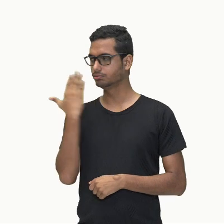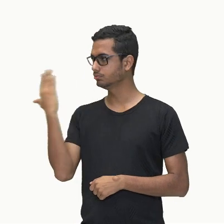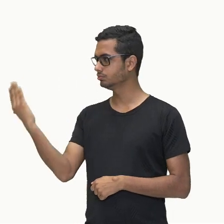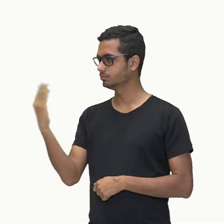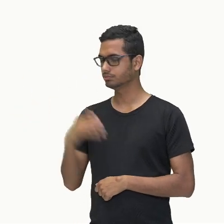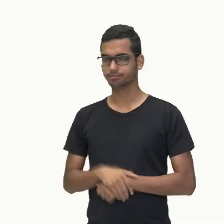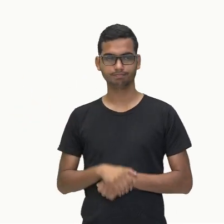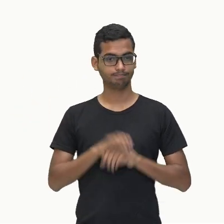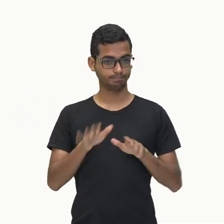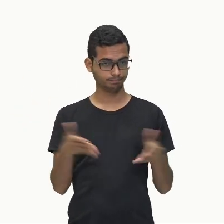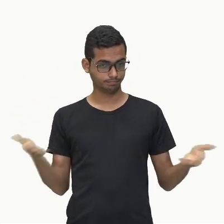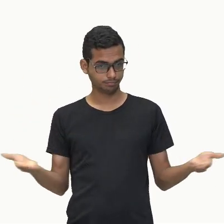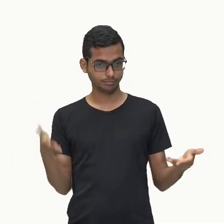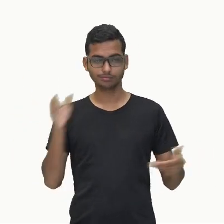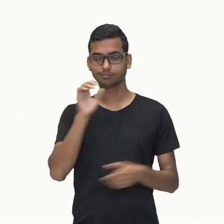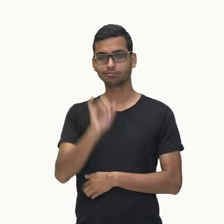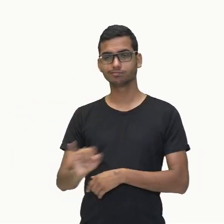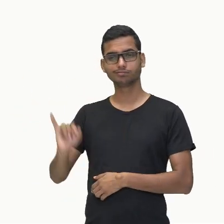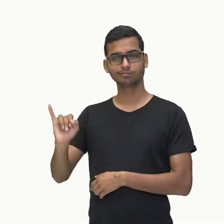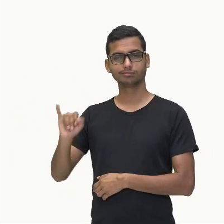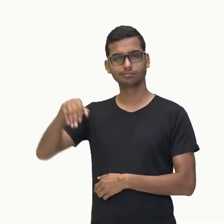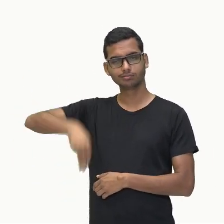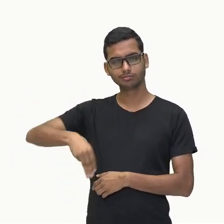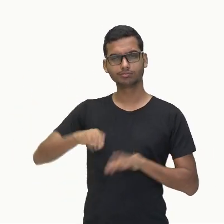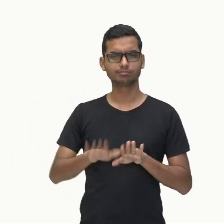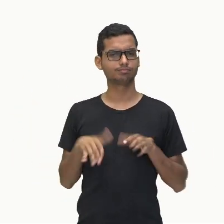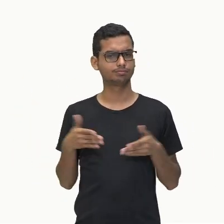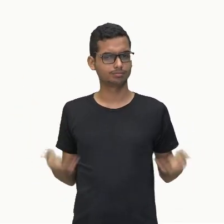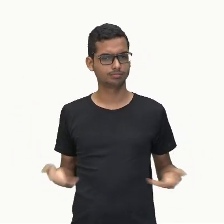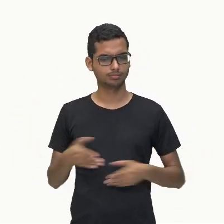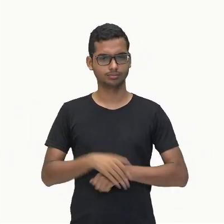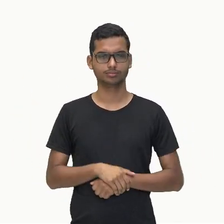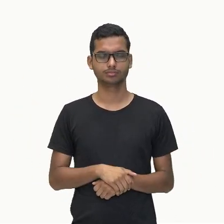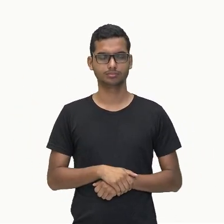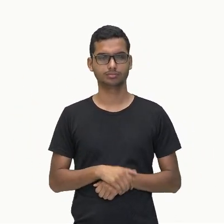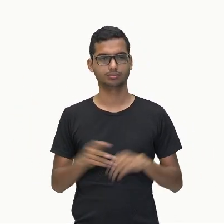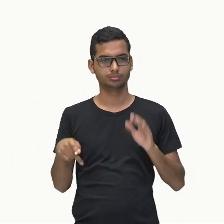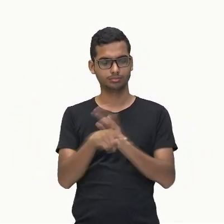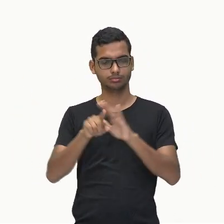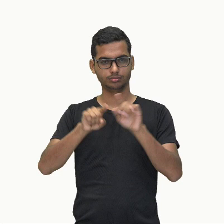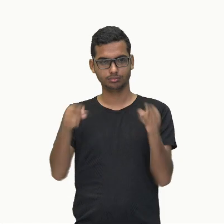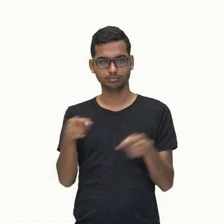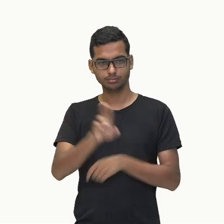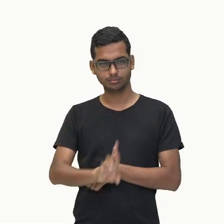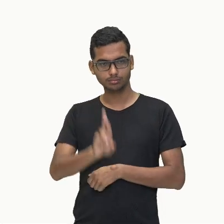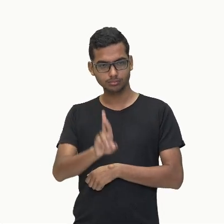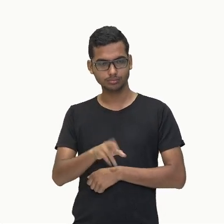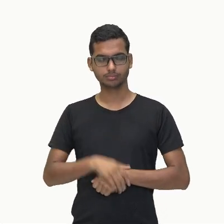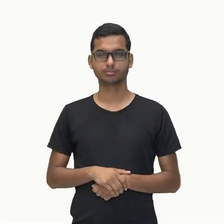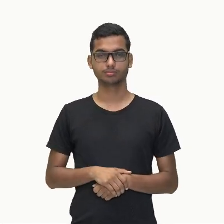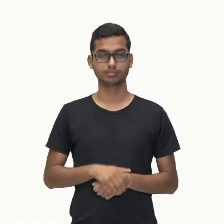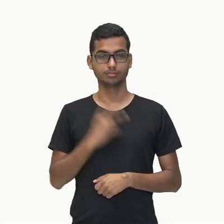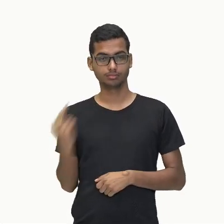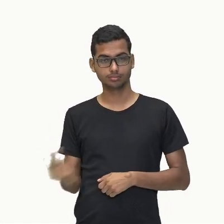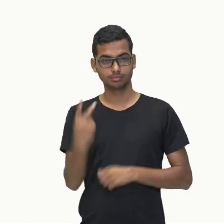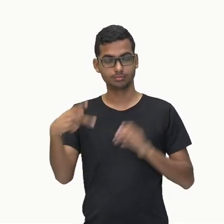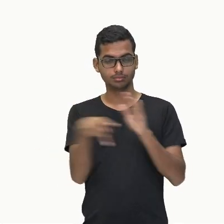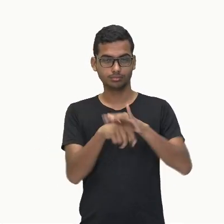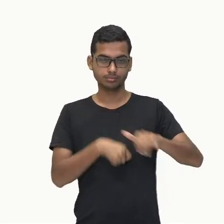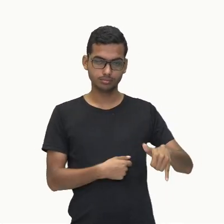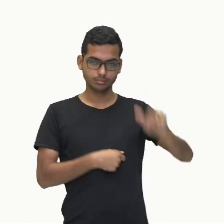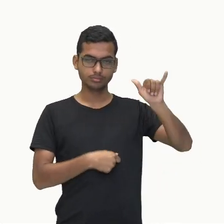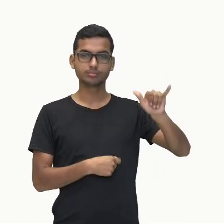E qual vai ser a imagem de R, a imagem dessa relação? Os valores de y